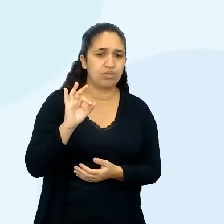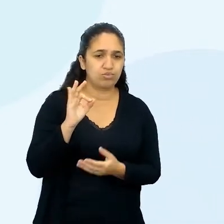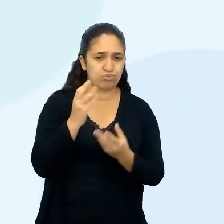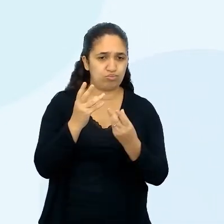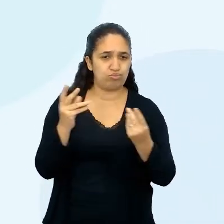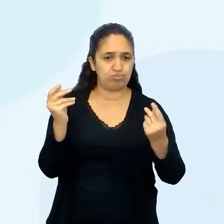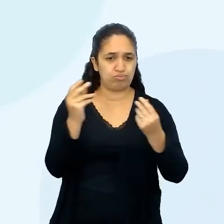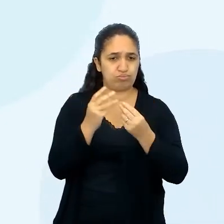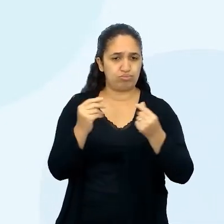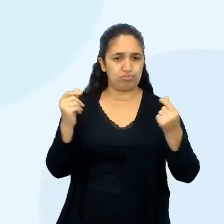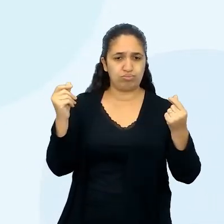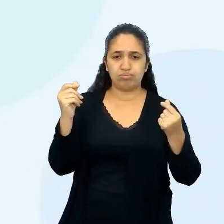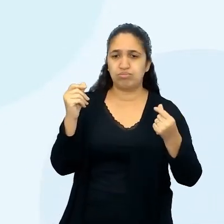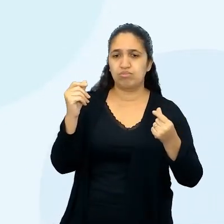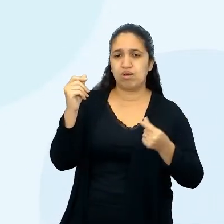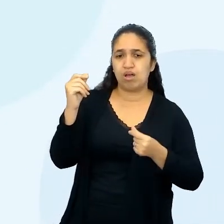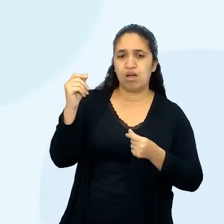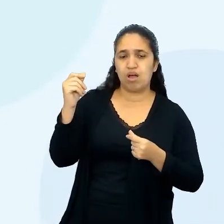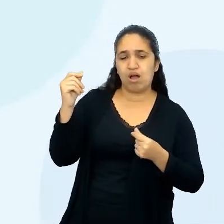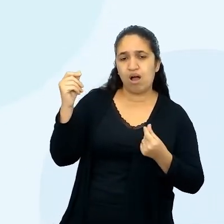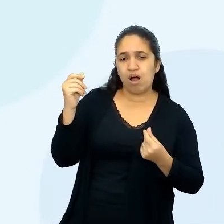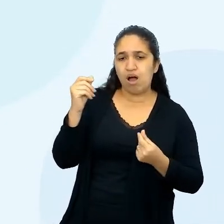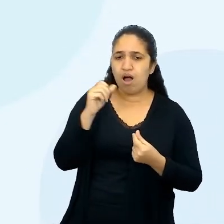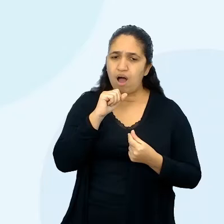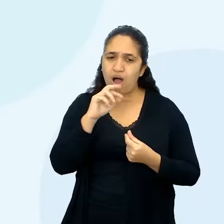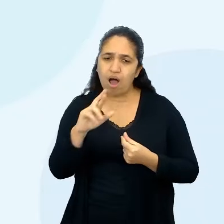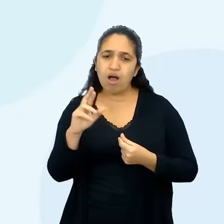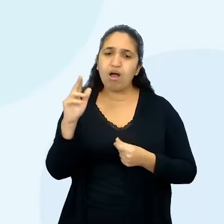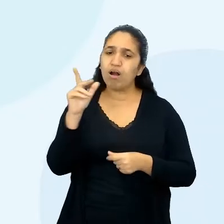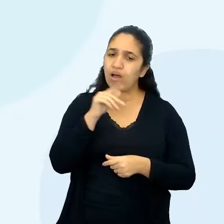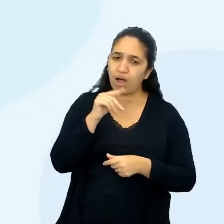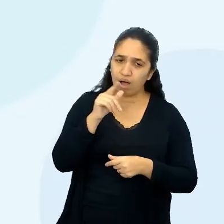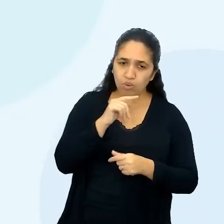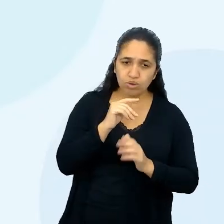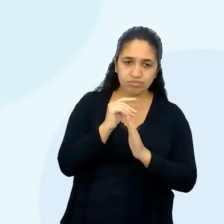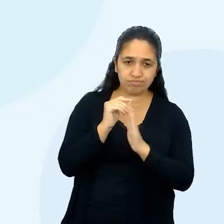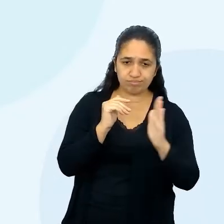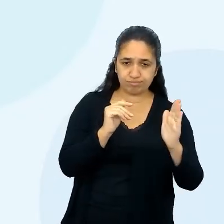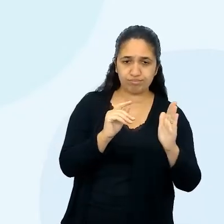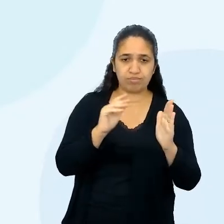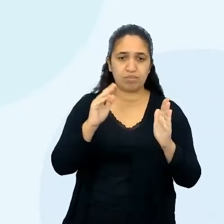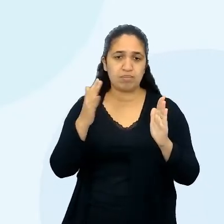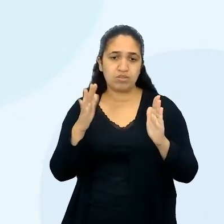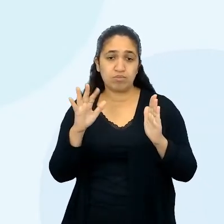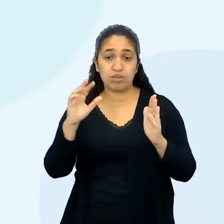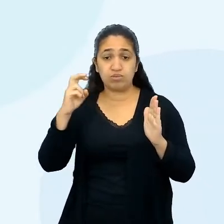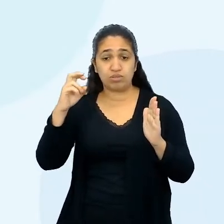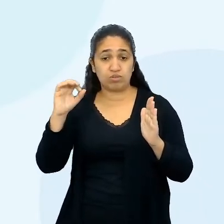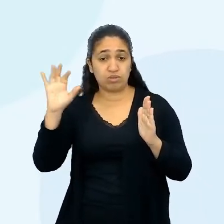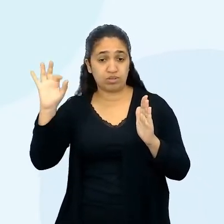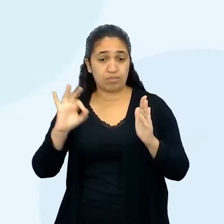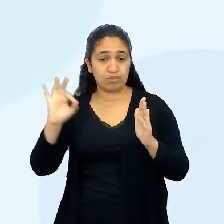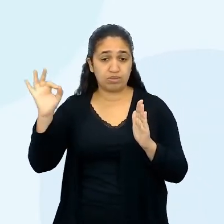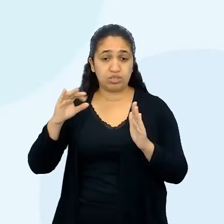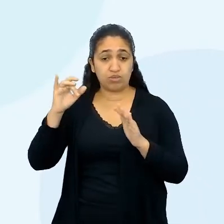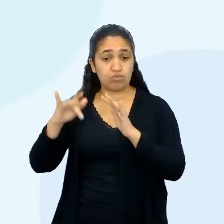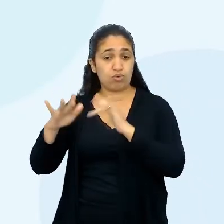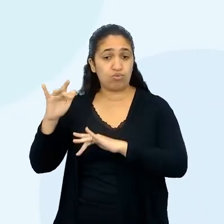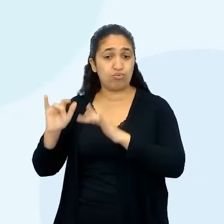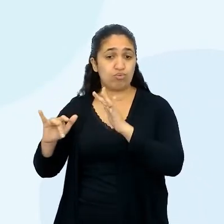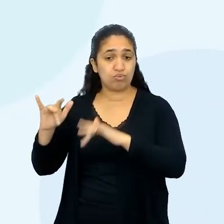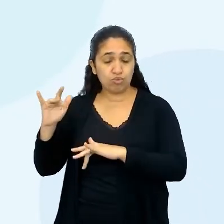aí com ar e água, né? E os outros mais ou menos 50% de sólidos, né, na qual temos